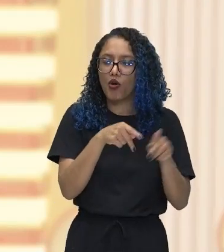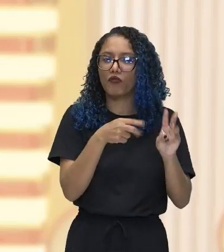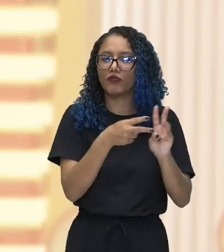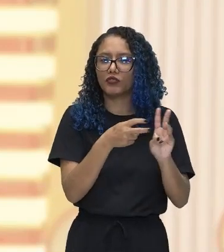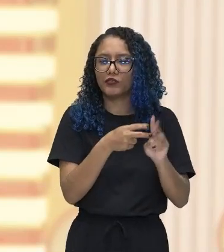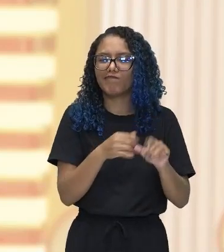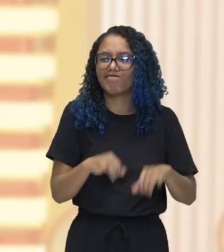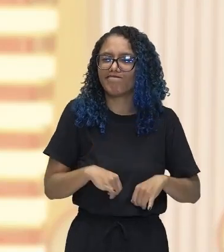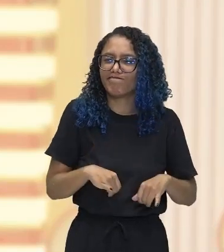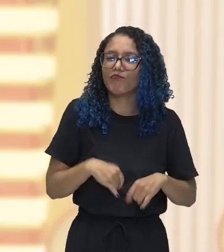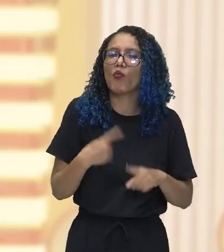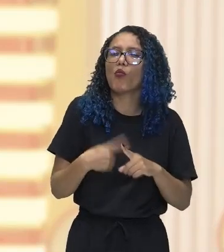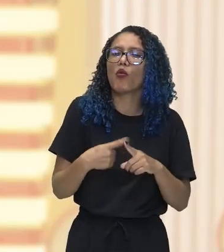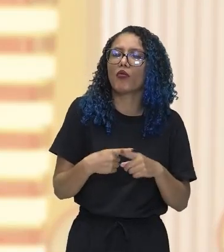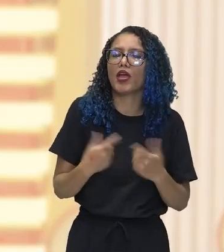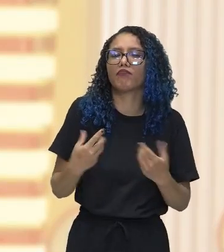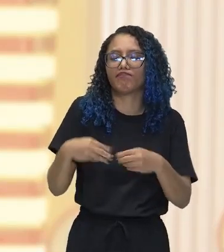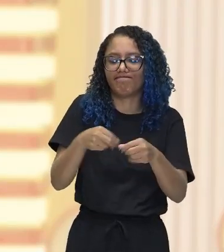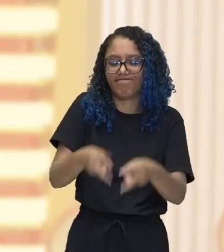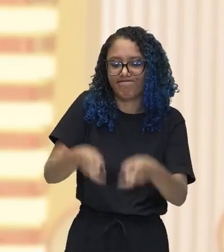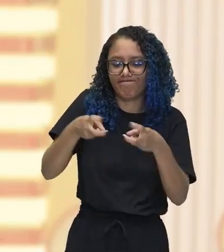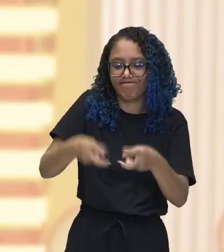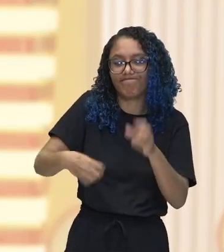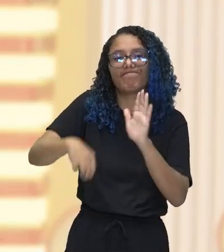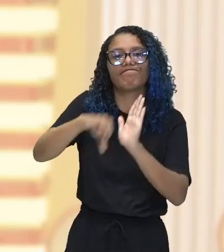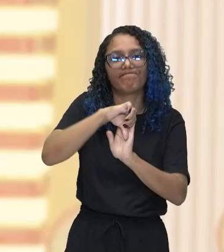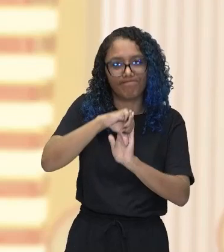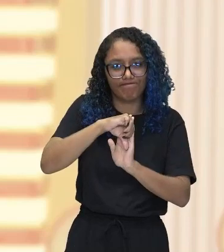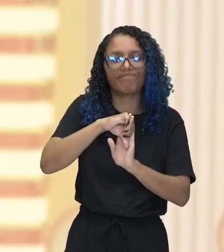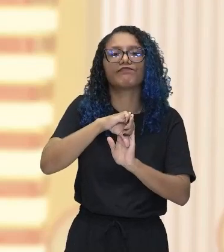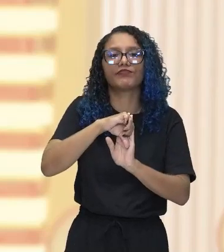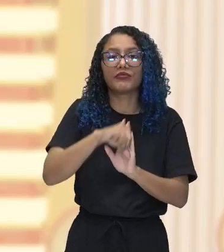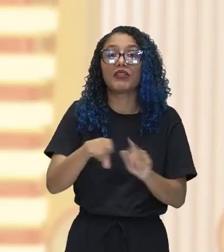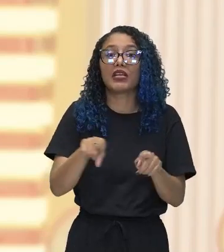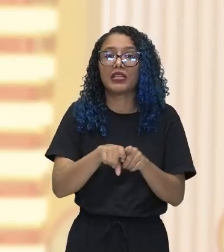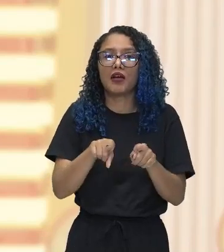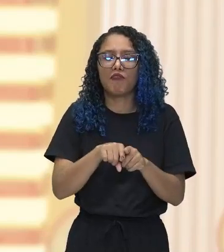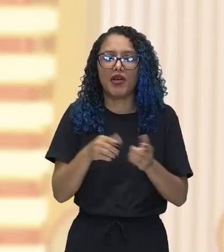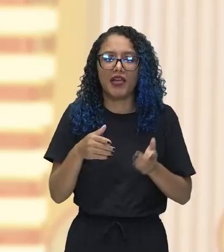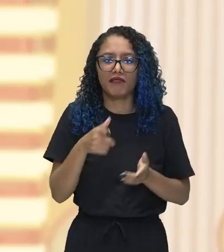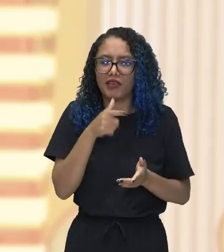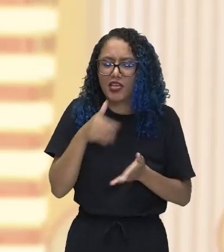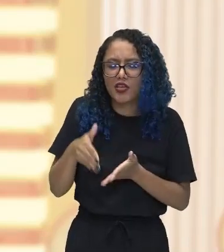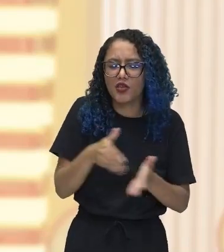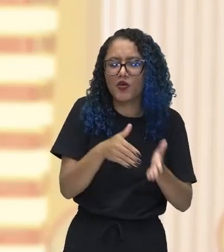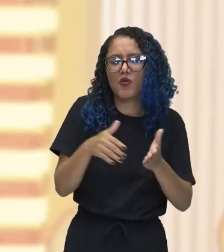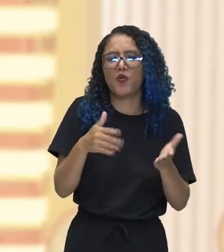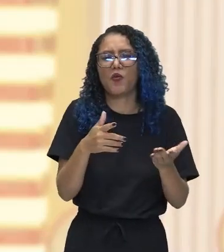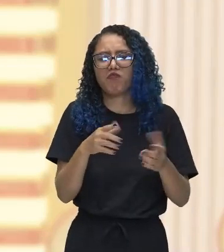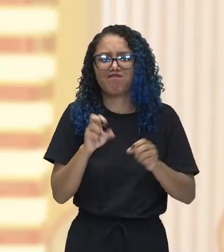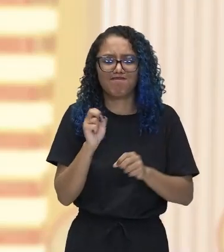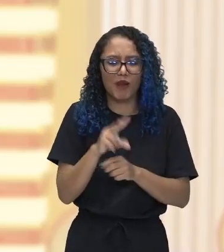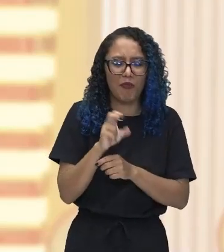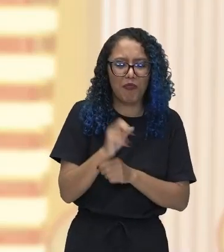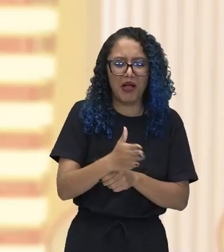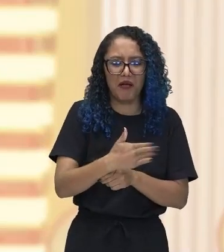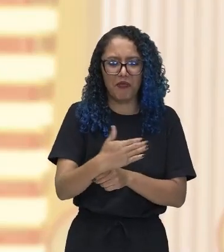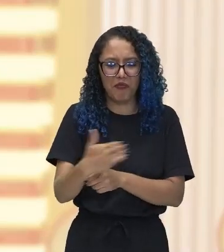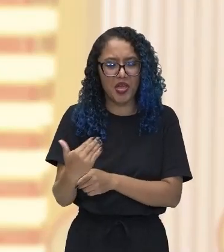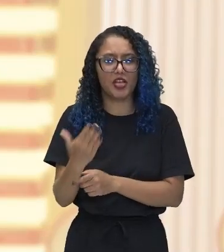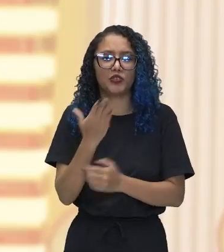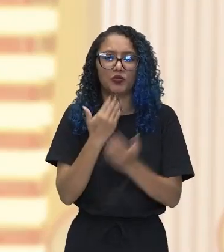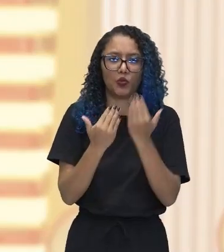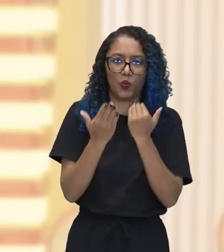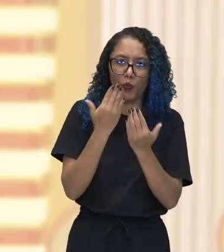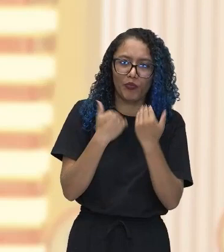causa do garimpo ilegal, tendo inclusive as águas contaminadas, os peixes, o alimento, né, a